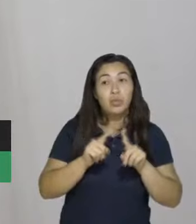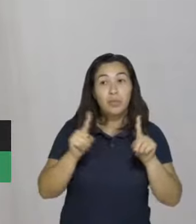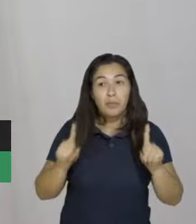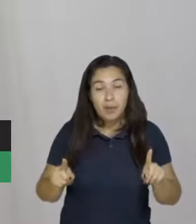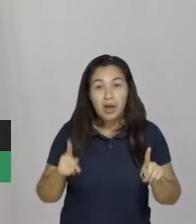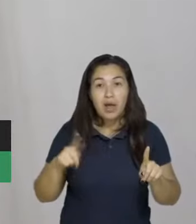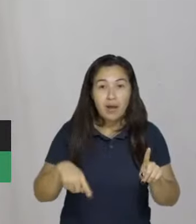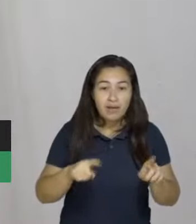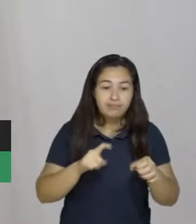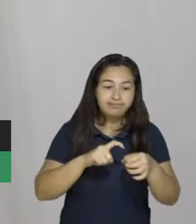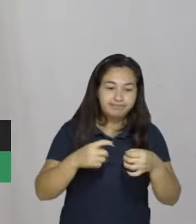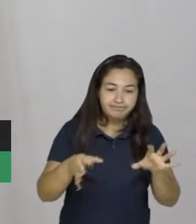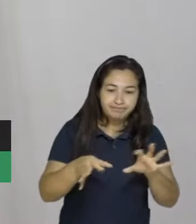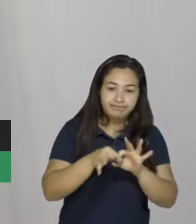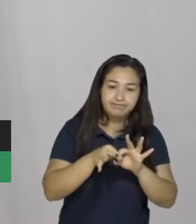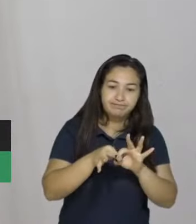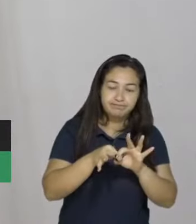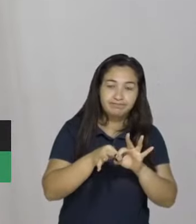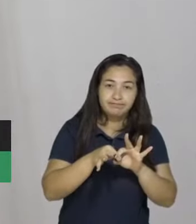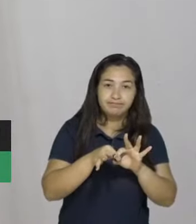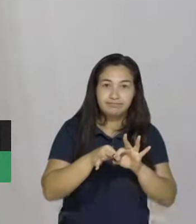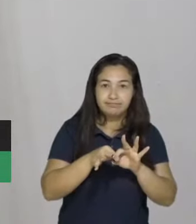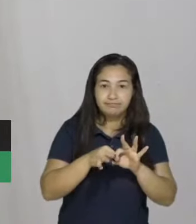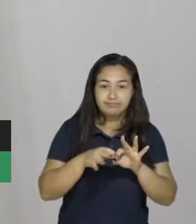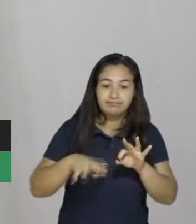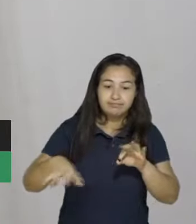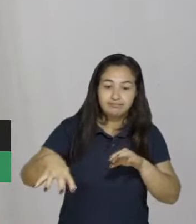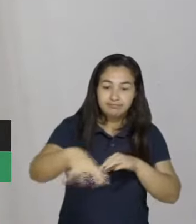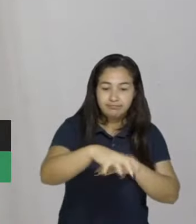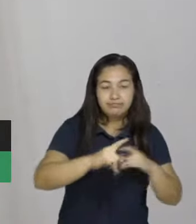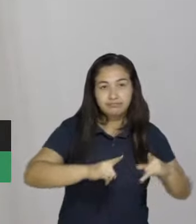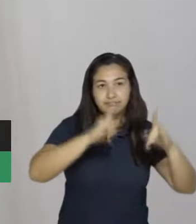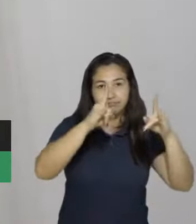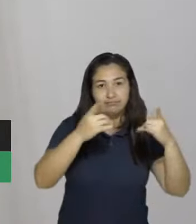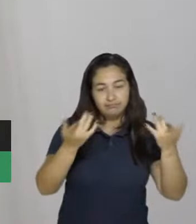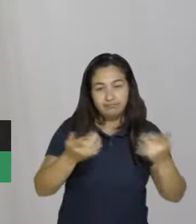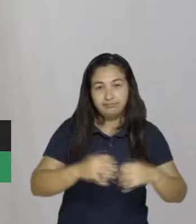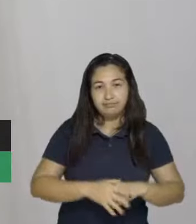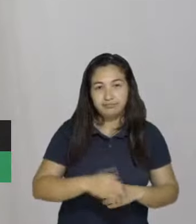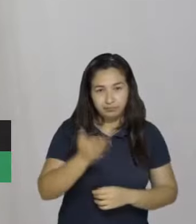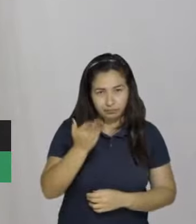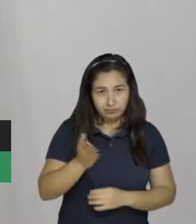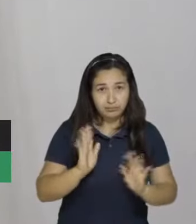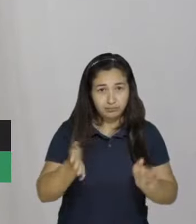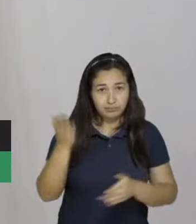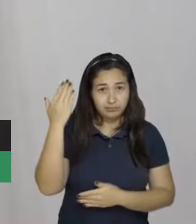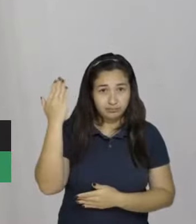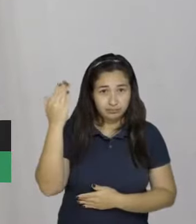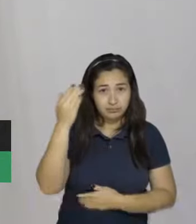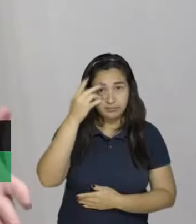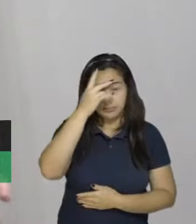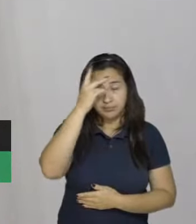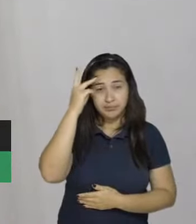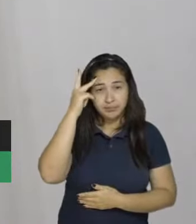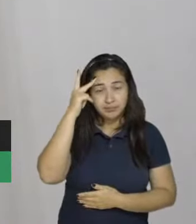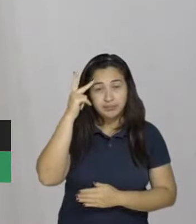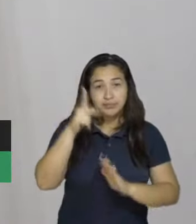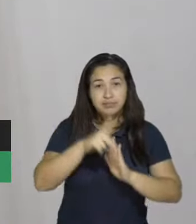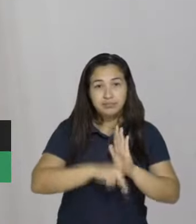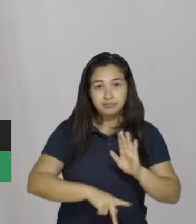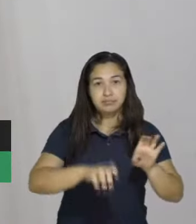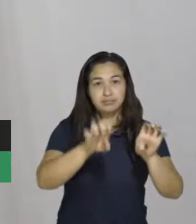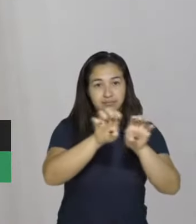projeto arquitetônico e posteriores. Deputado Camilo, o senhor que já foi prefeito. O projeto estrutural, para ver se a estrutura